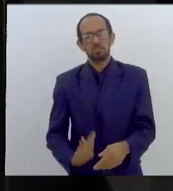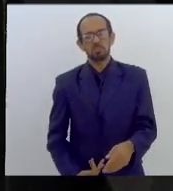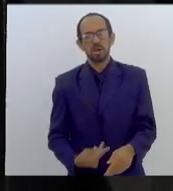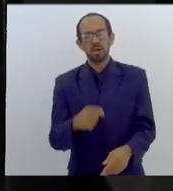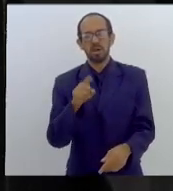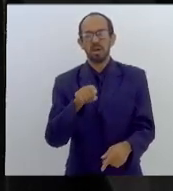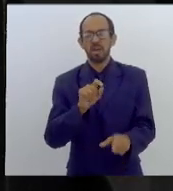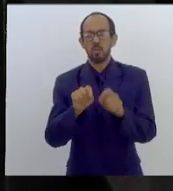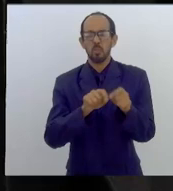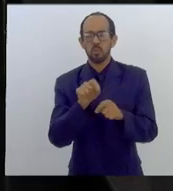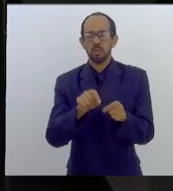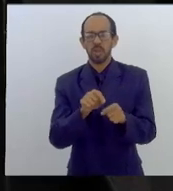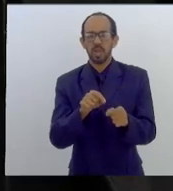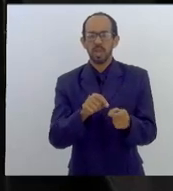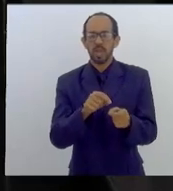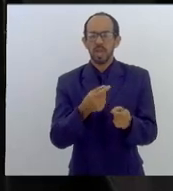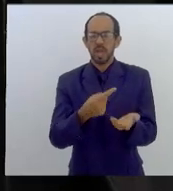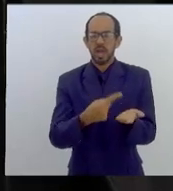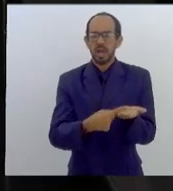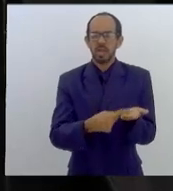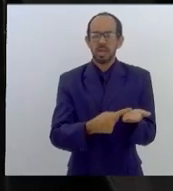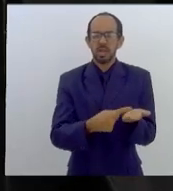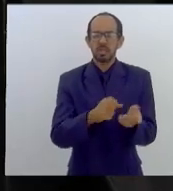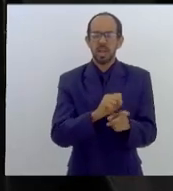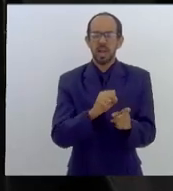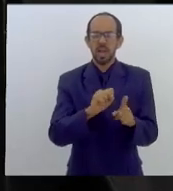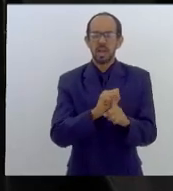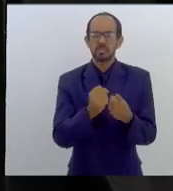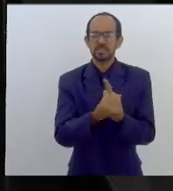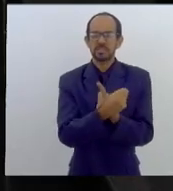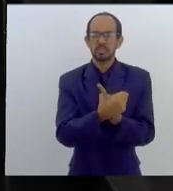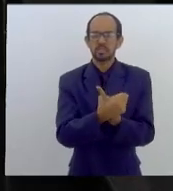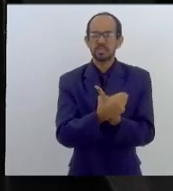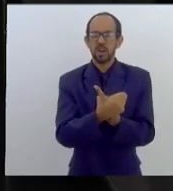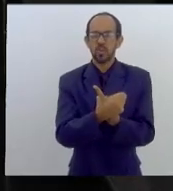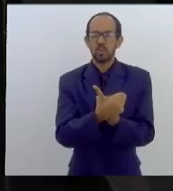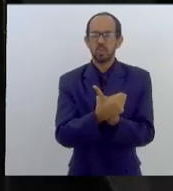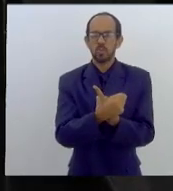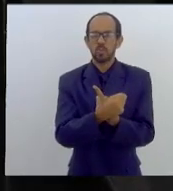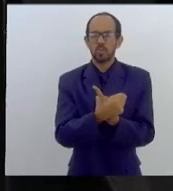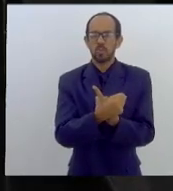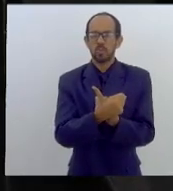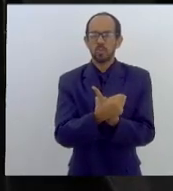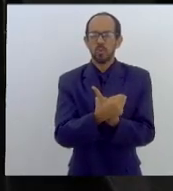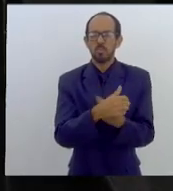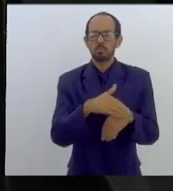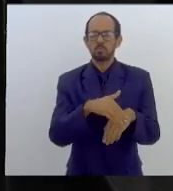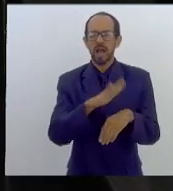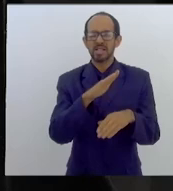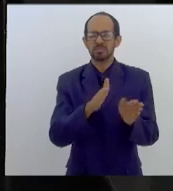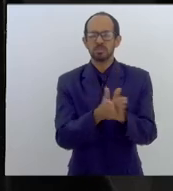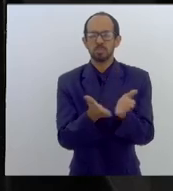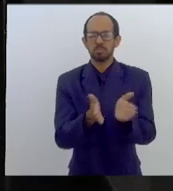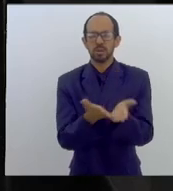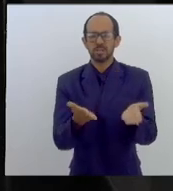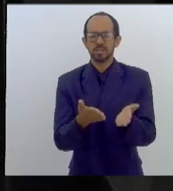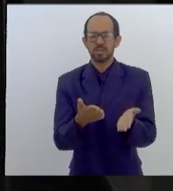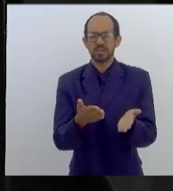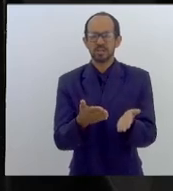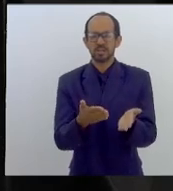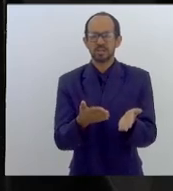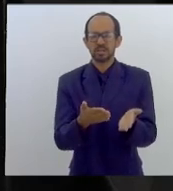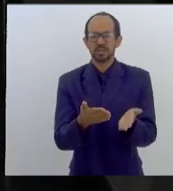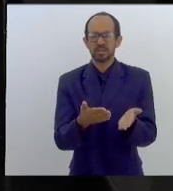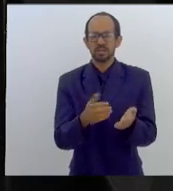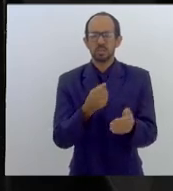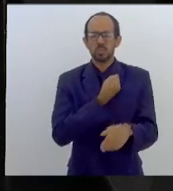na programação da agenda da assistência social do Estado diante do aumento da pobreza extrema, da miséria e de um número